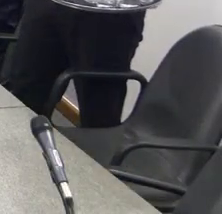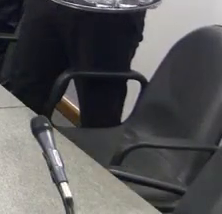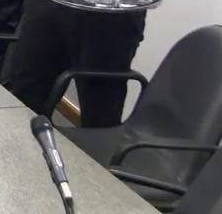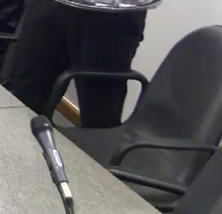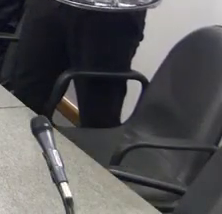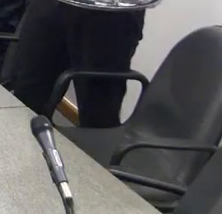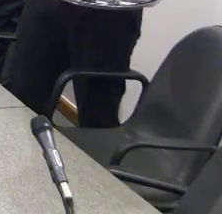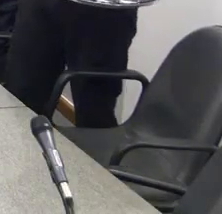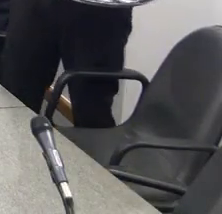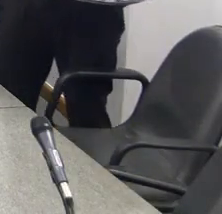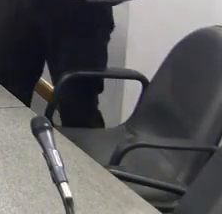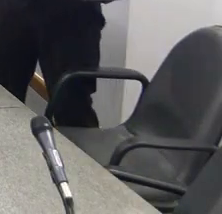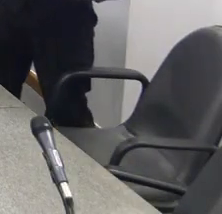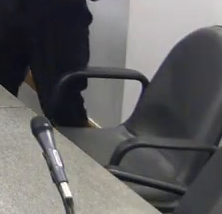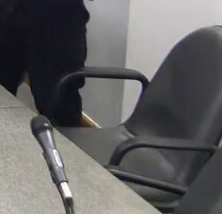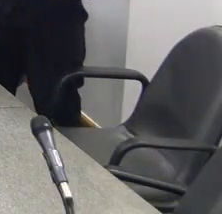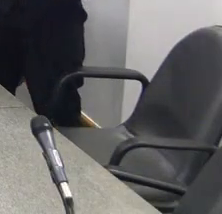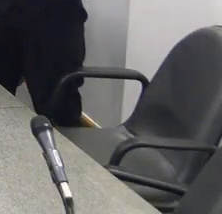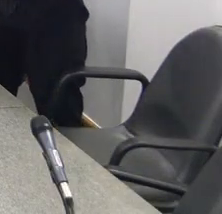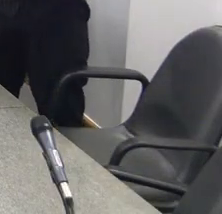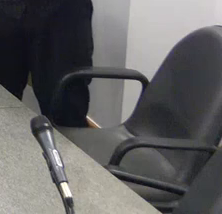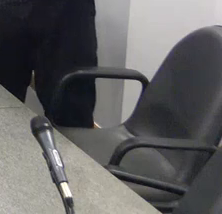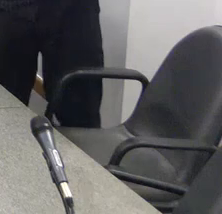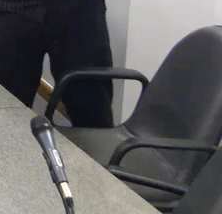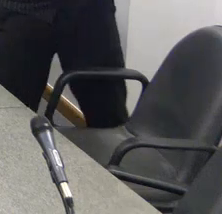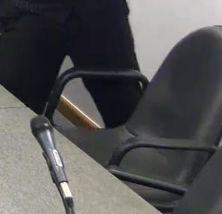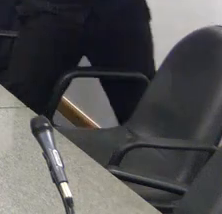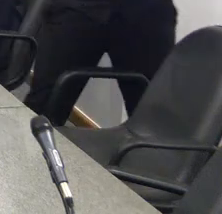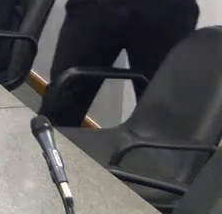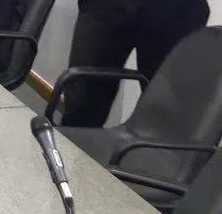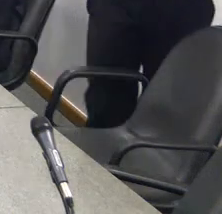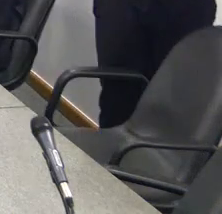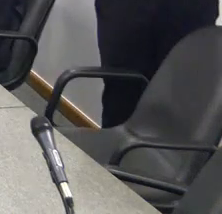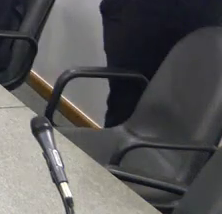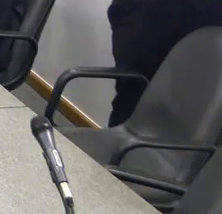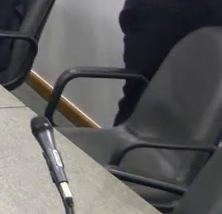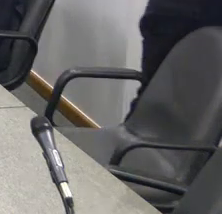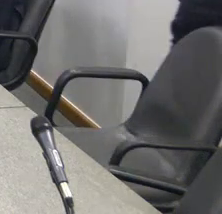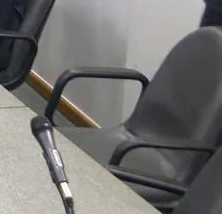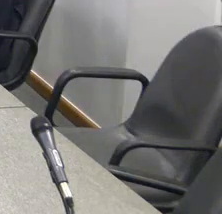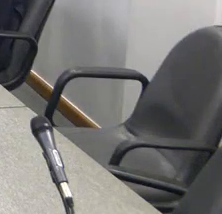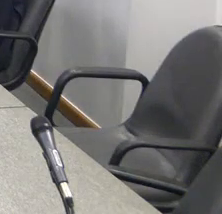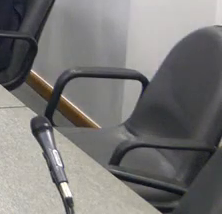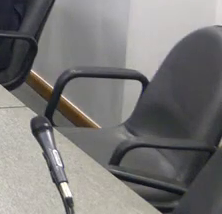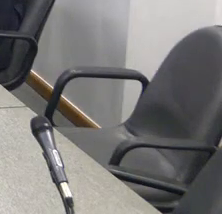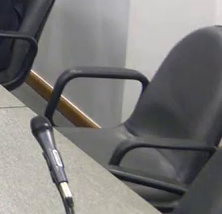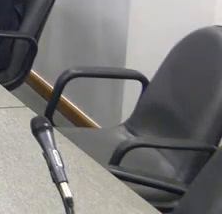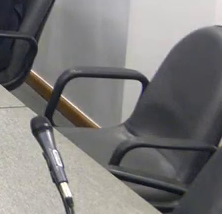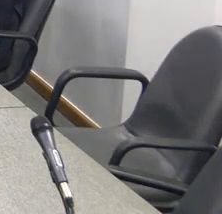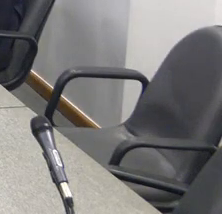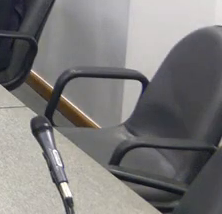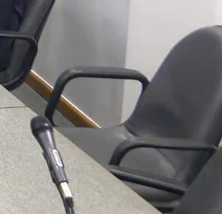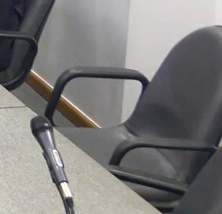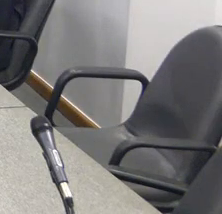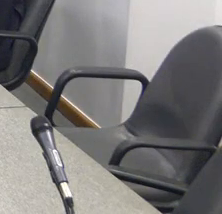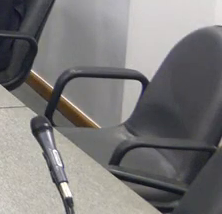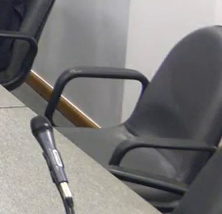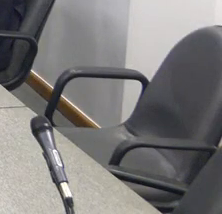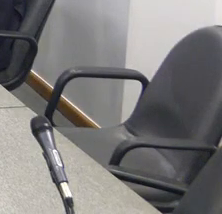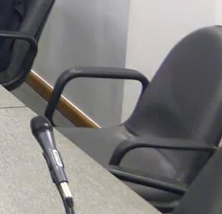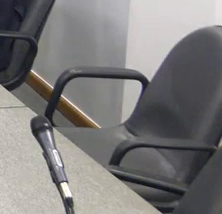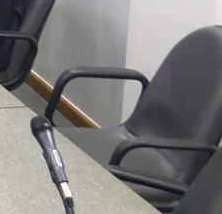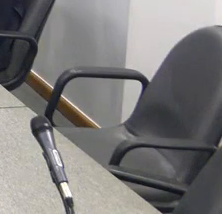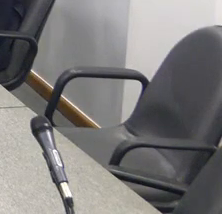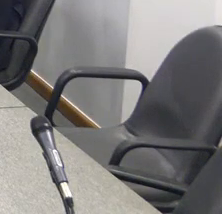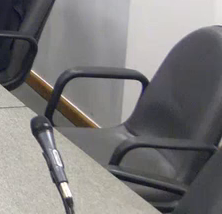habitação você mesmo tava falando deputado Carlos Henrique em relação aos moradores de rua nós tivemos também ampliação dos recursos do Esporte falando